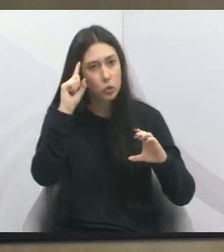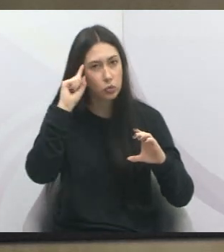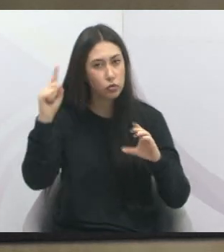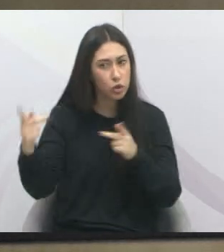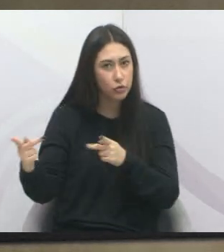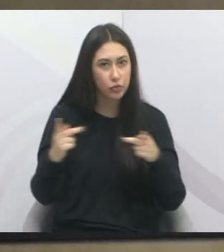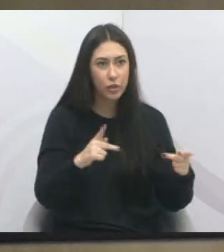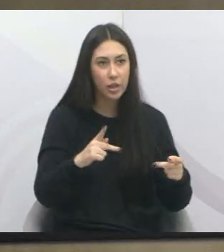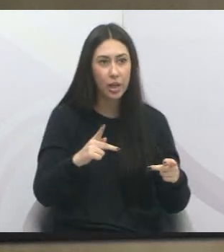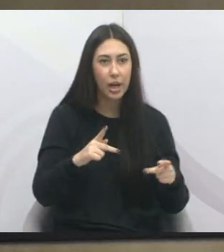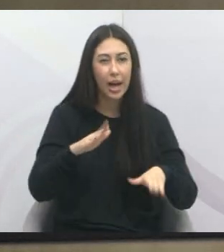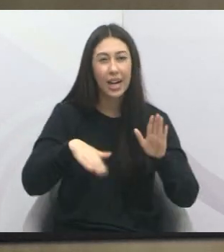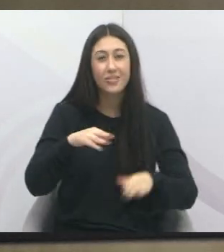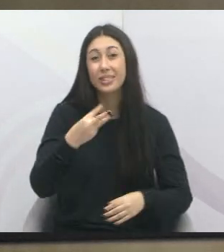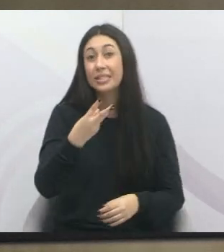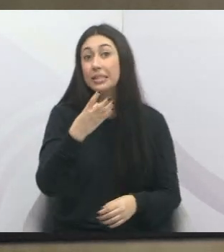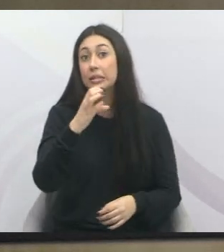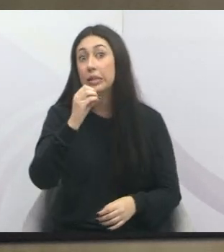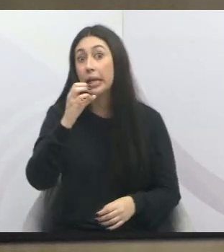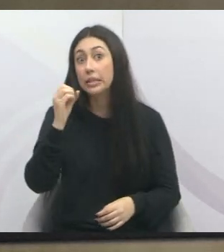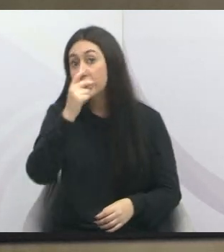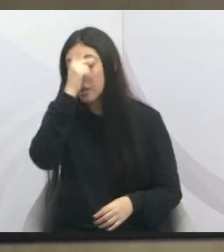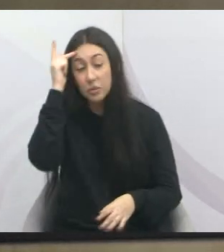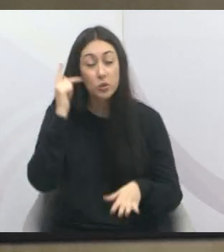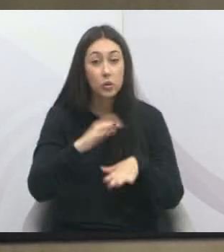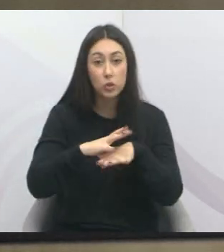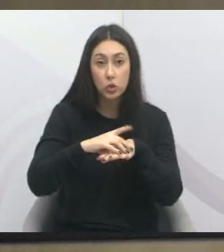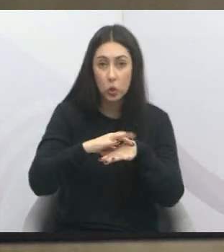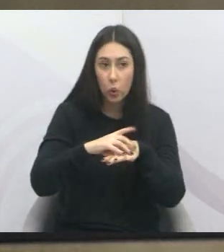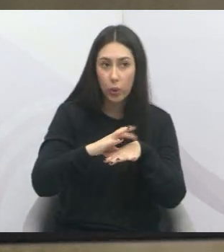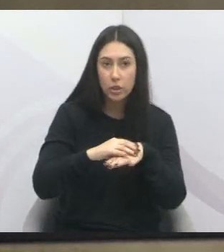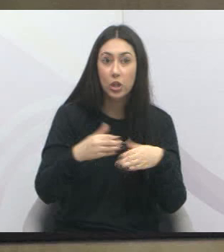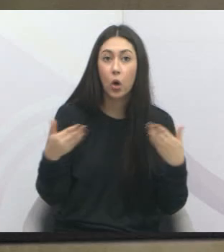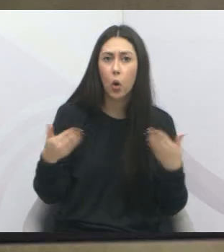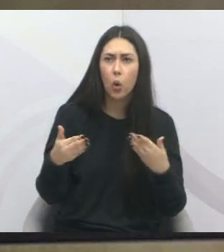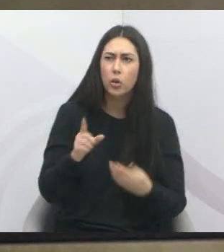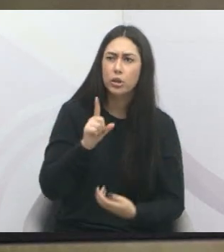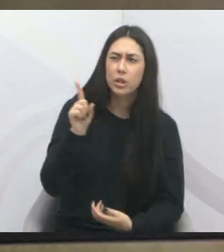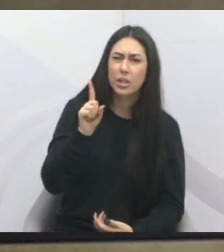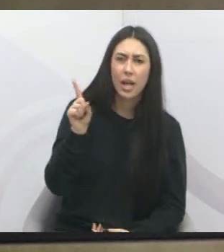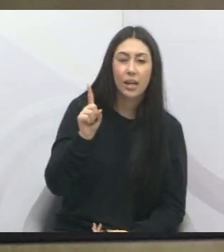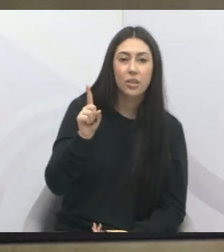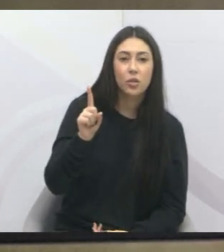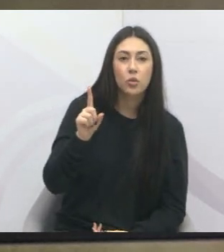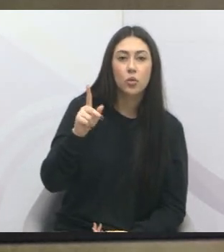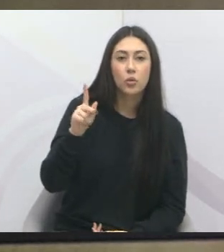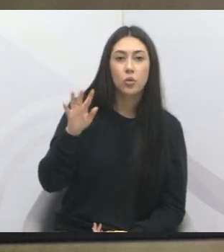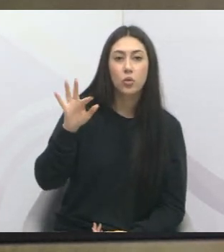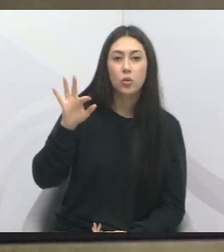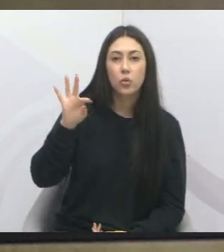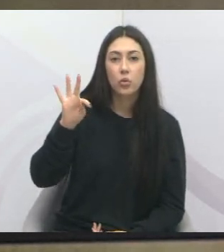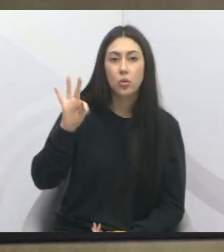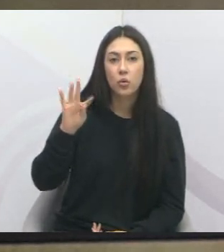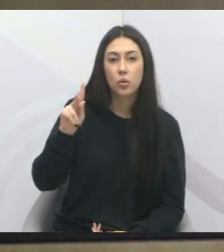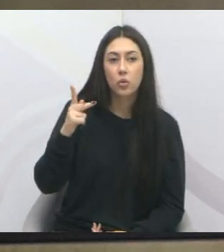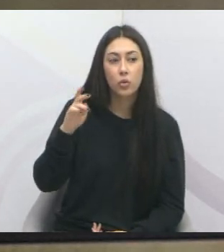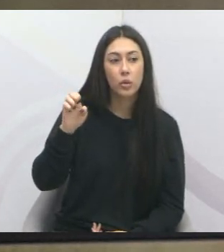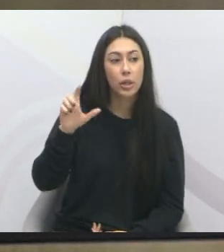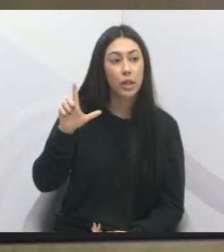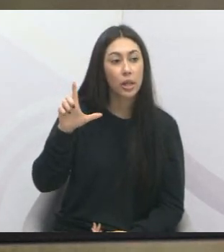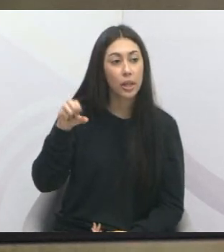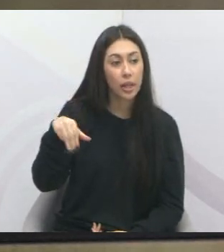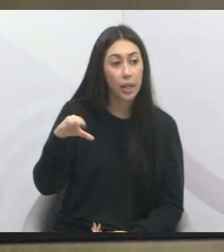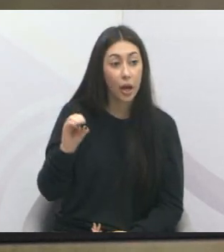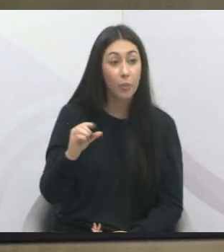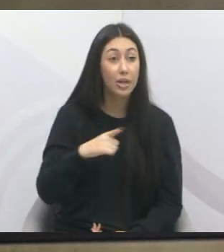Quando estourava, dava 300. Hoje, lá na Dr. Telmo, eu estava olhando aqui na hora da apresentação, nós